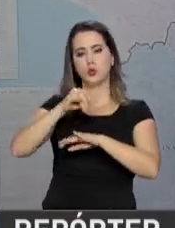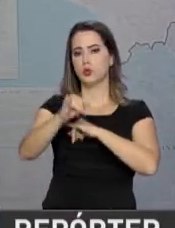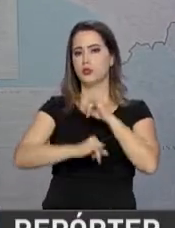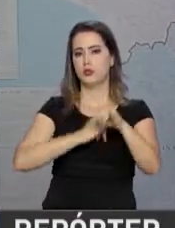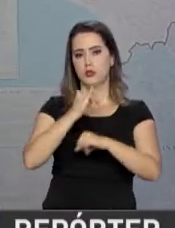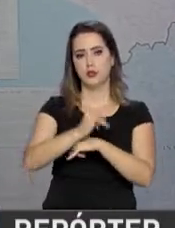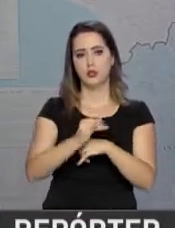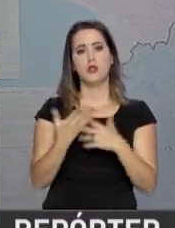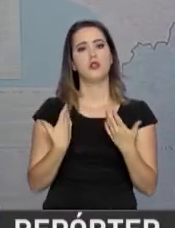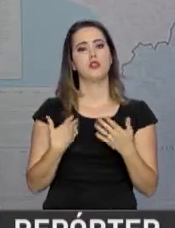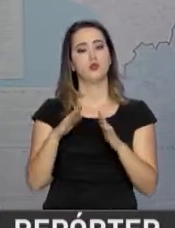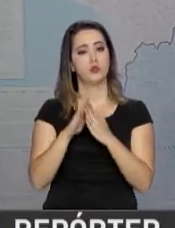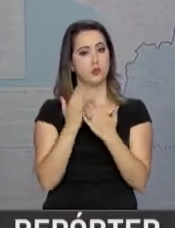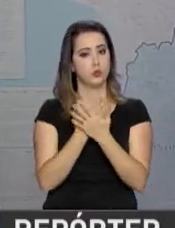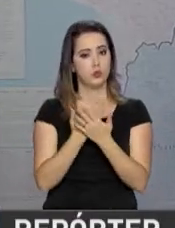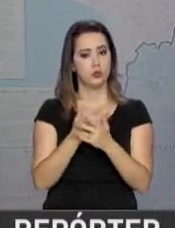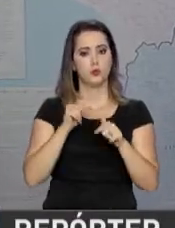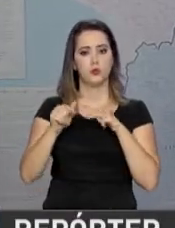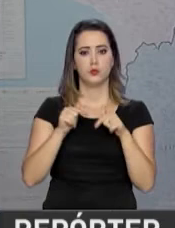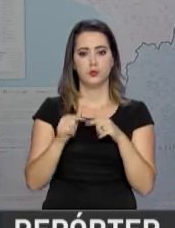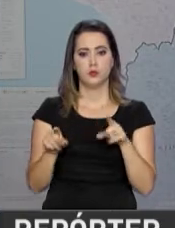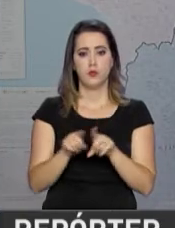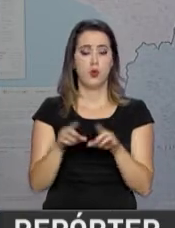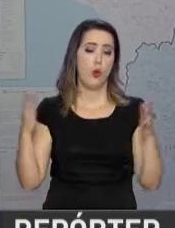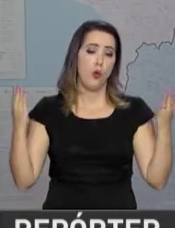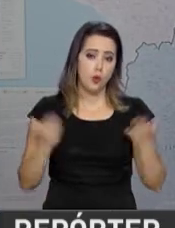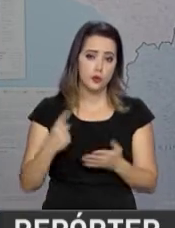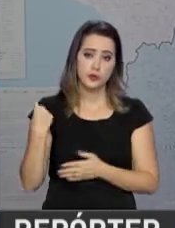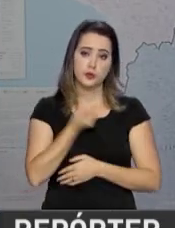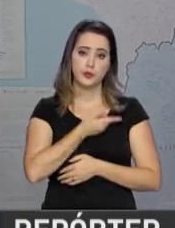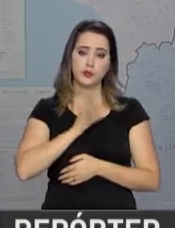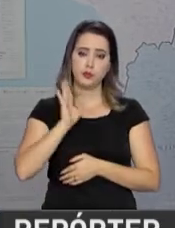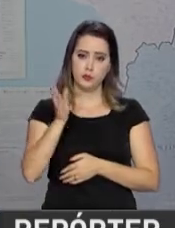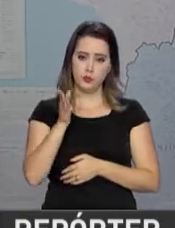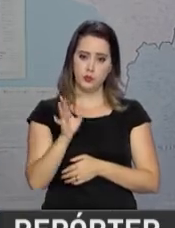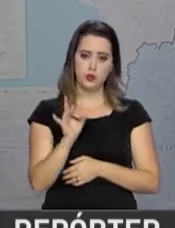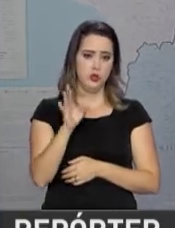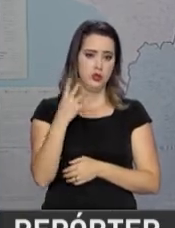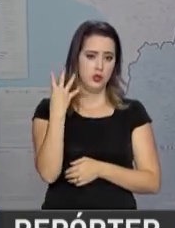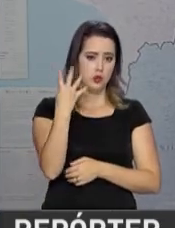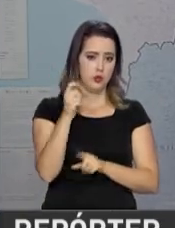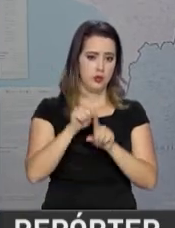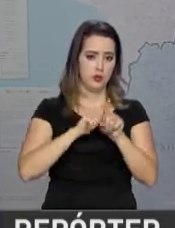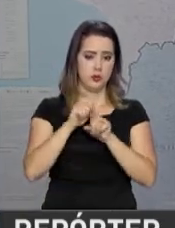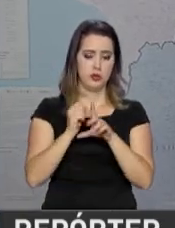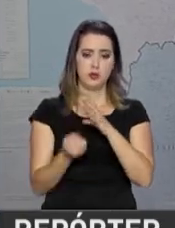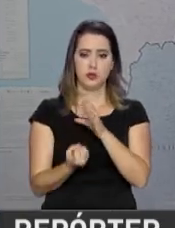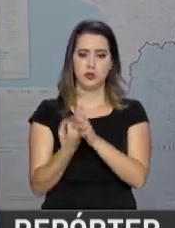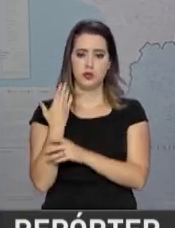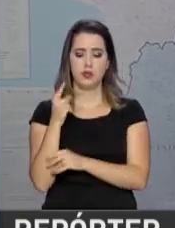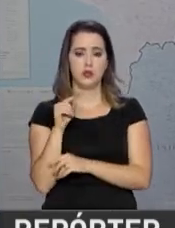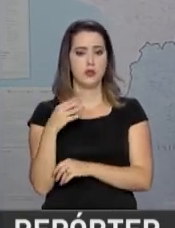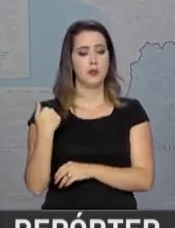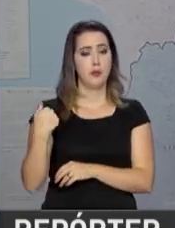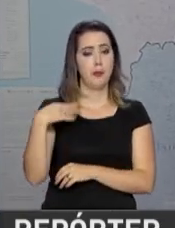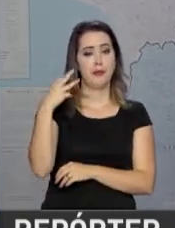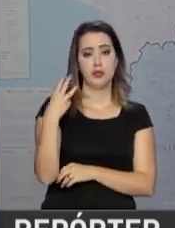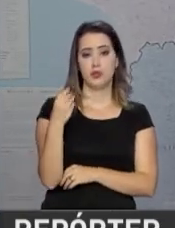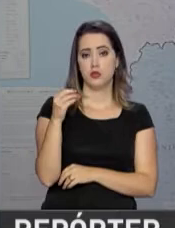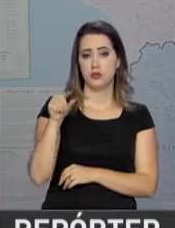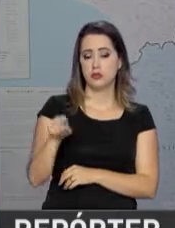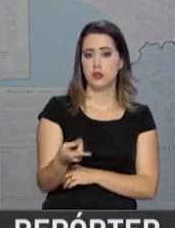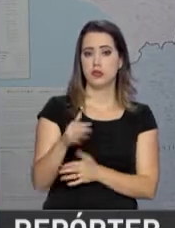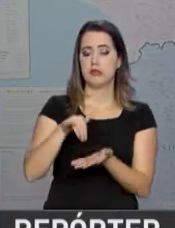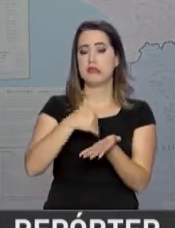na escola do trabalhador é e hoje nós temos com apenas quatro meses de criação mais de 300 mil